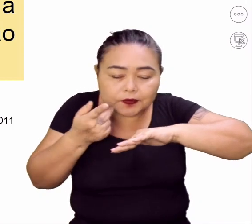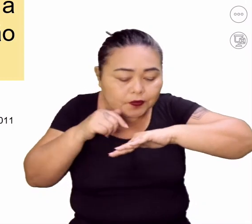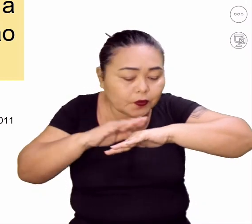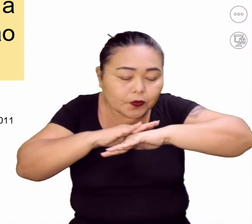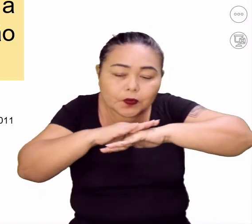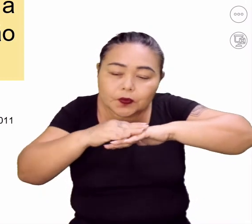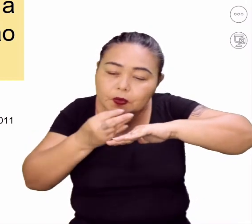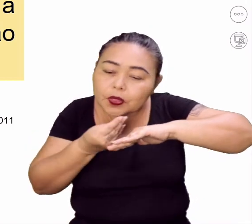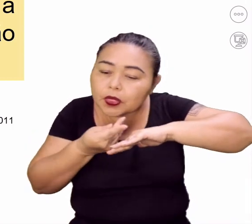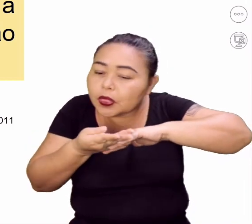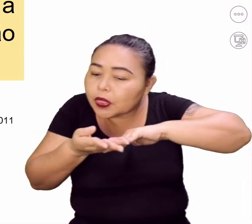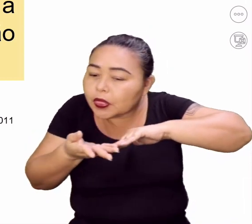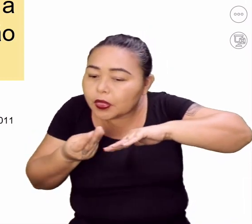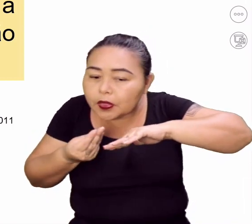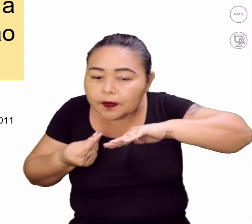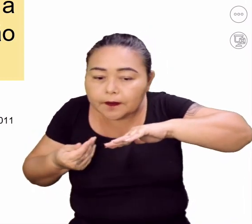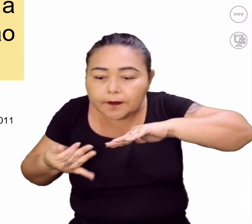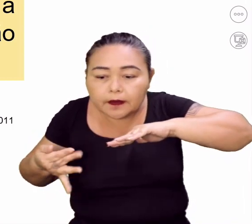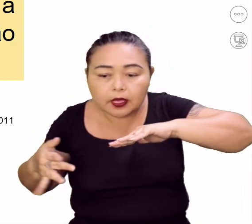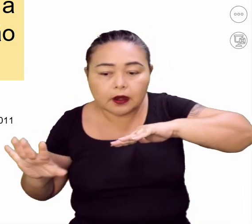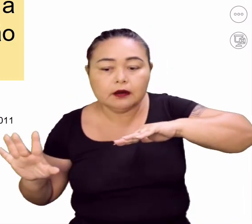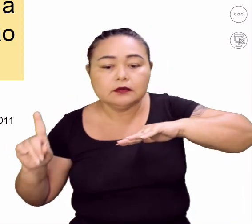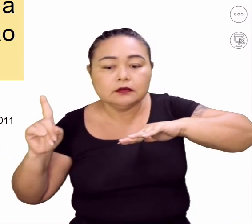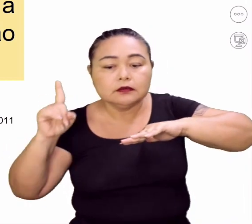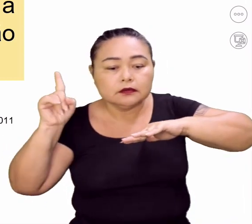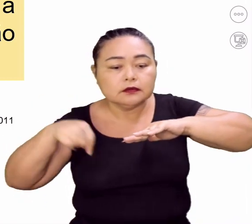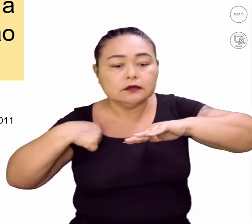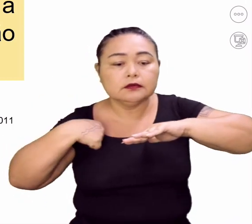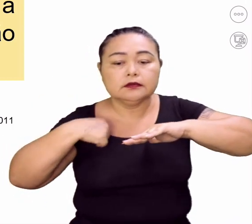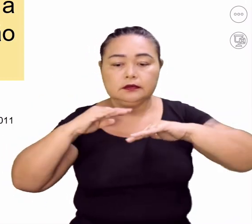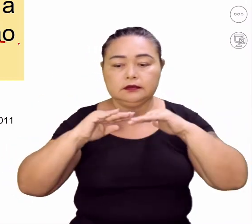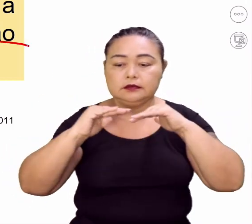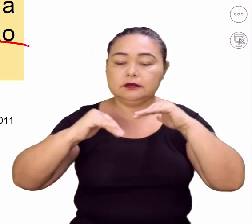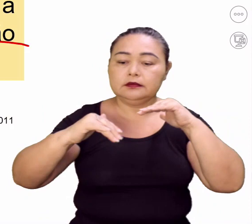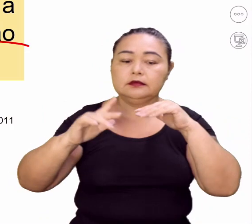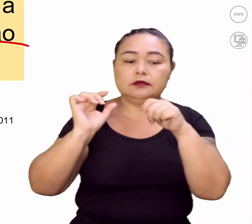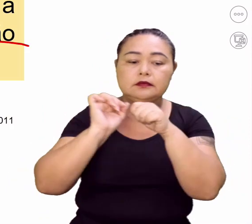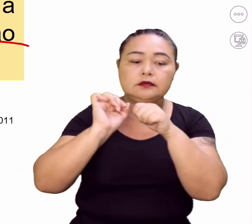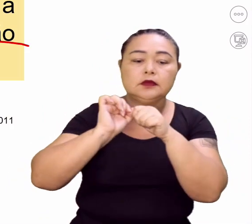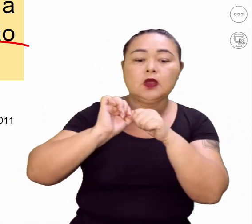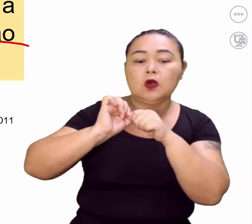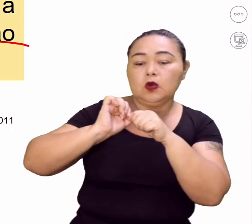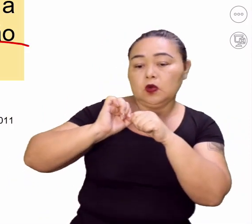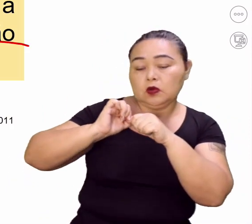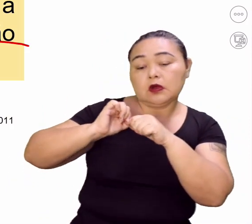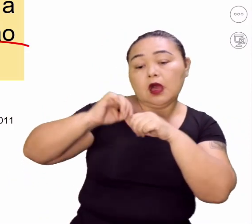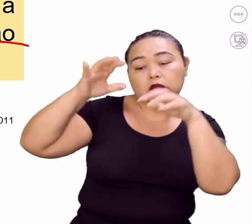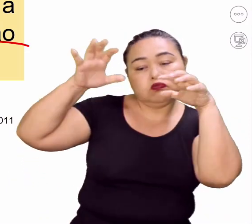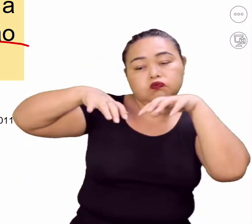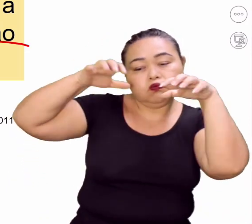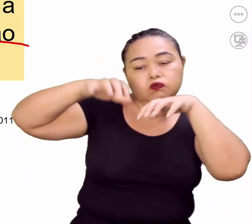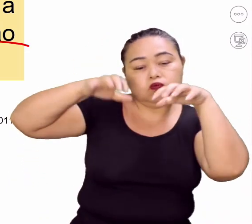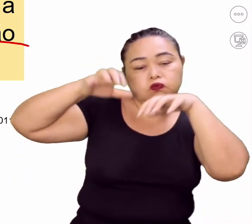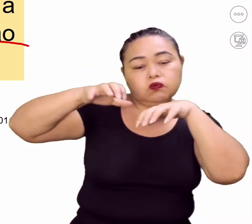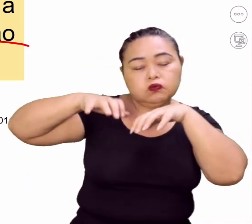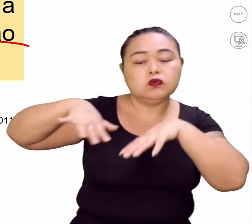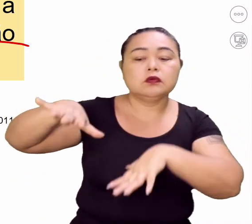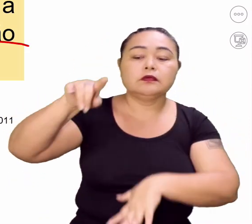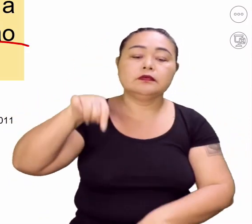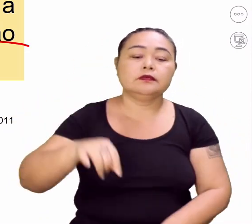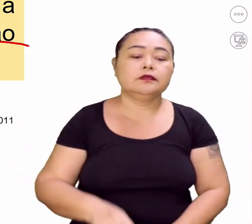né, à erosão, sobretudo considerando a precipitação, ou seja, a chuva da